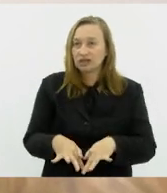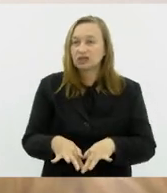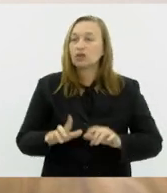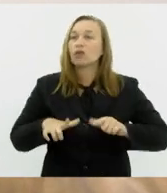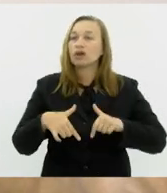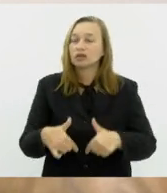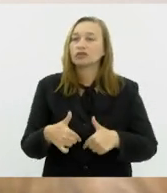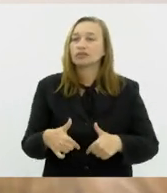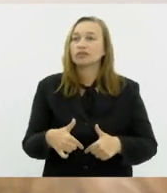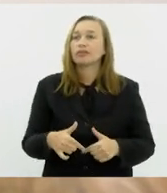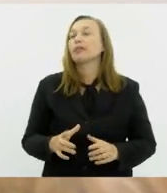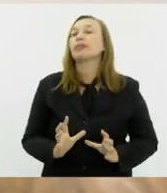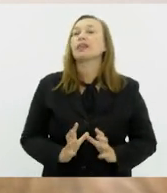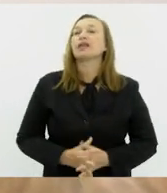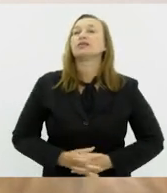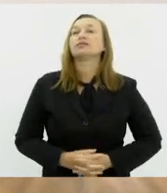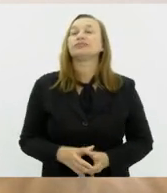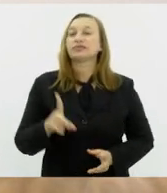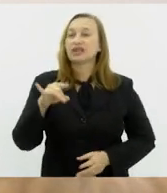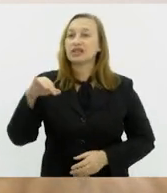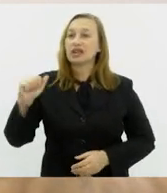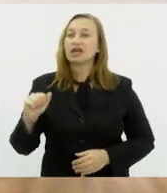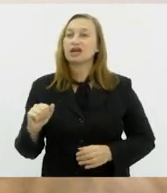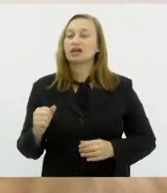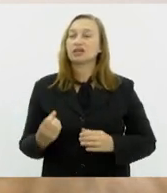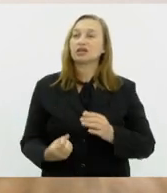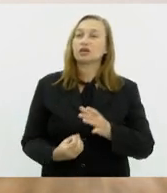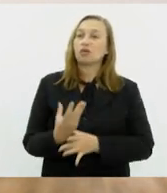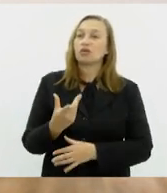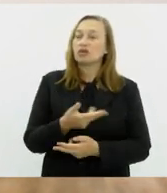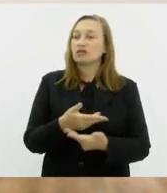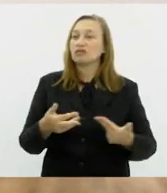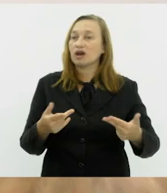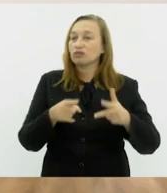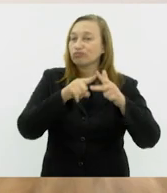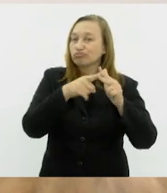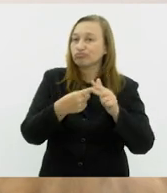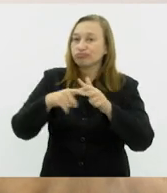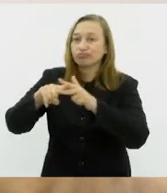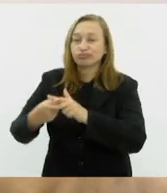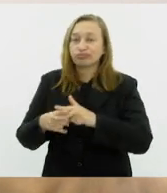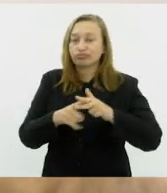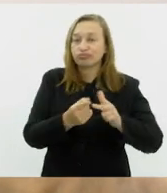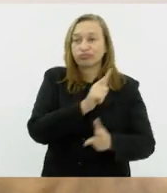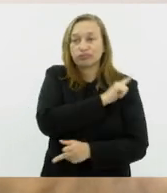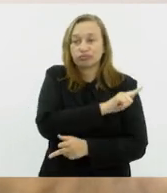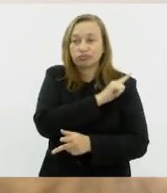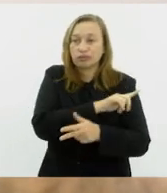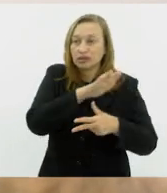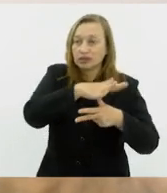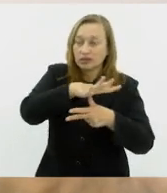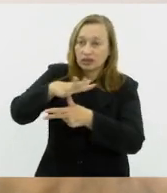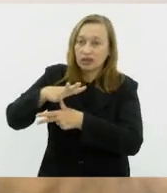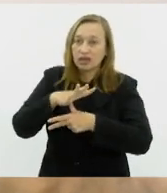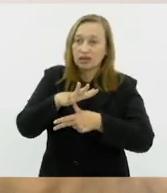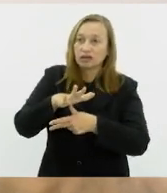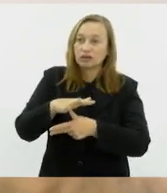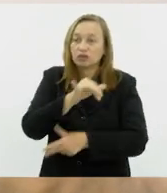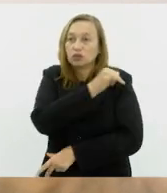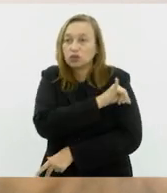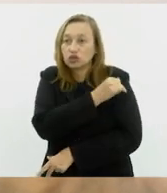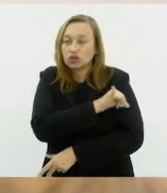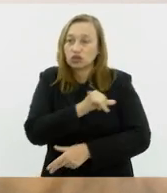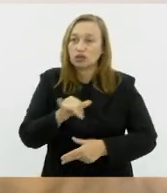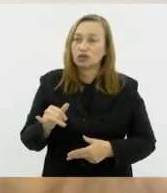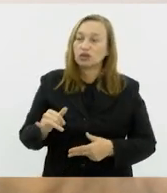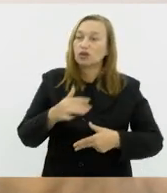realizadas, o Subdepartamento de Operações do DSE realizou importantes ajustes na gestão do tráfego aéreo no Rio de Janeiro. Elevou a altitude